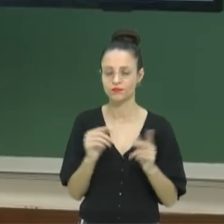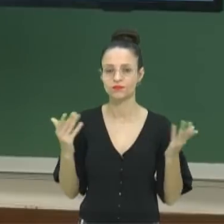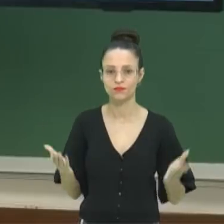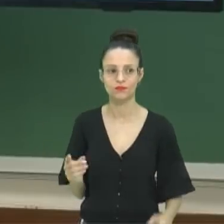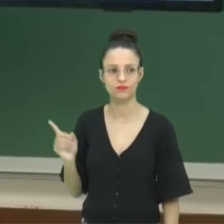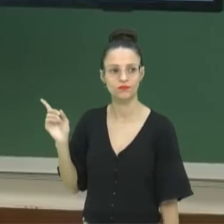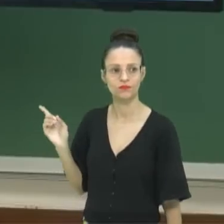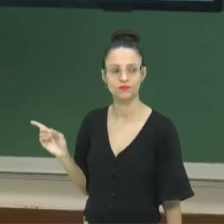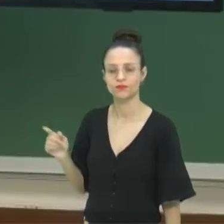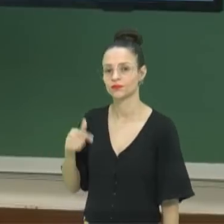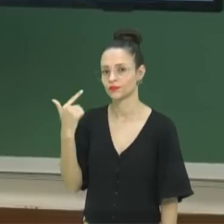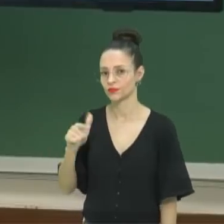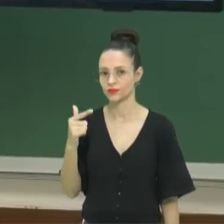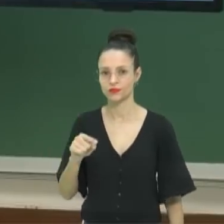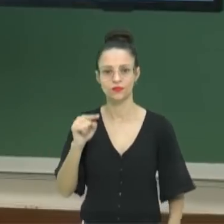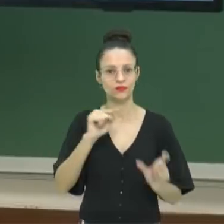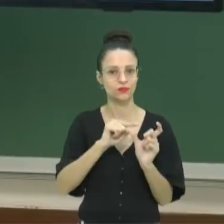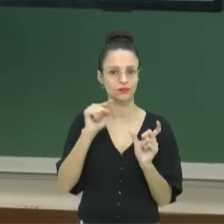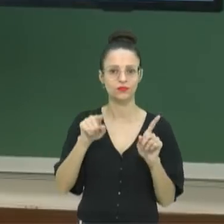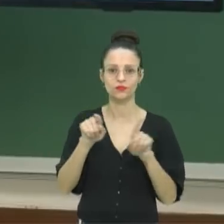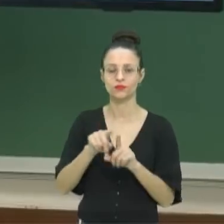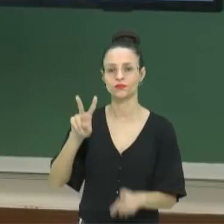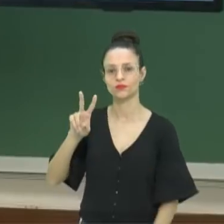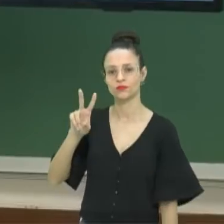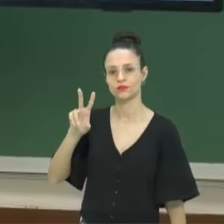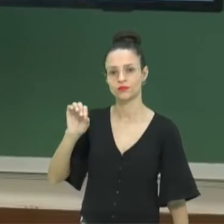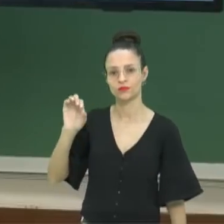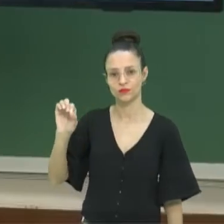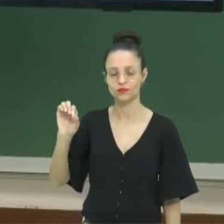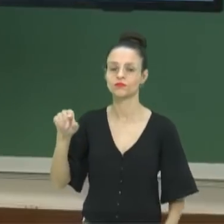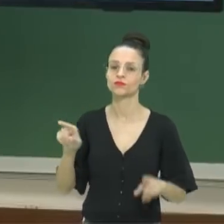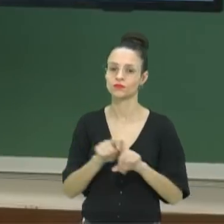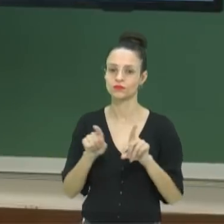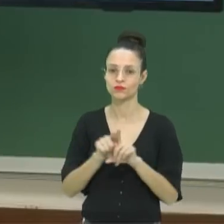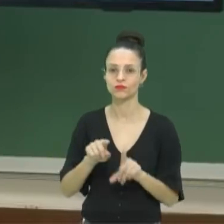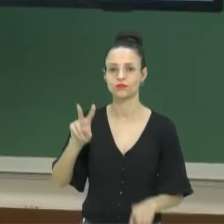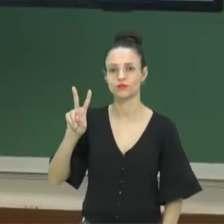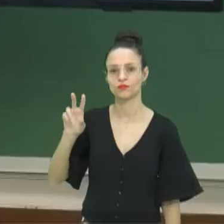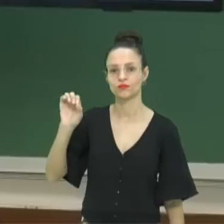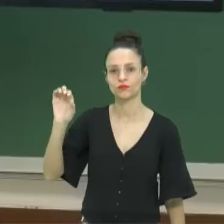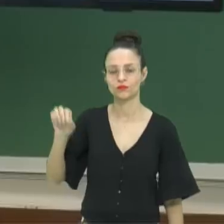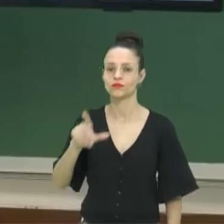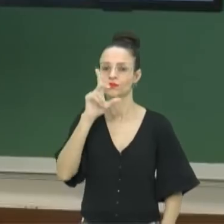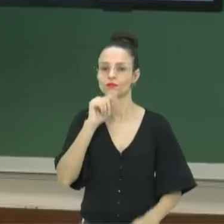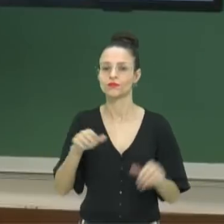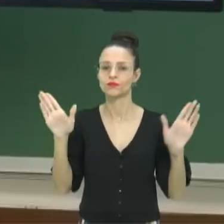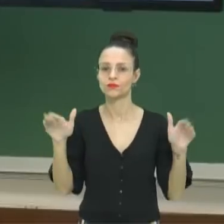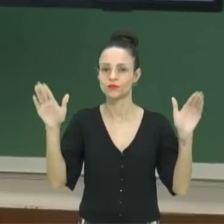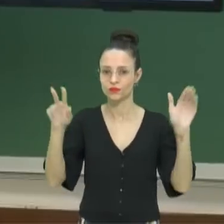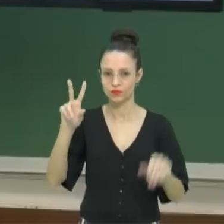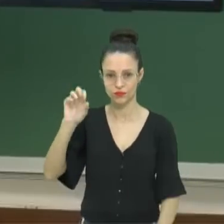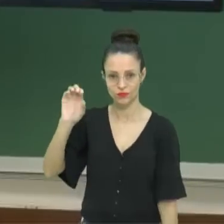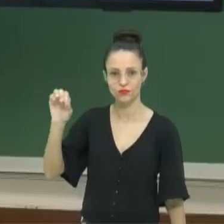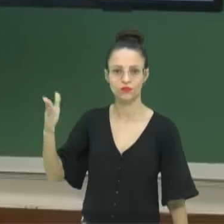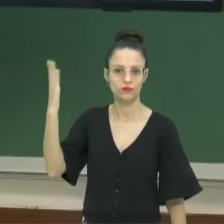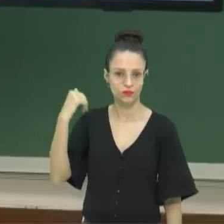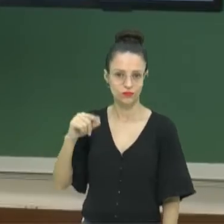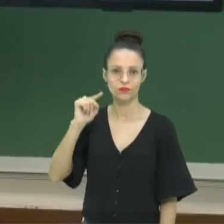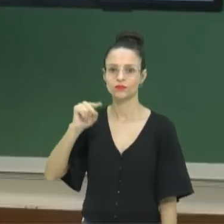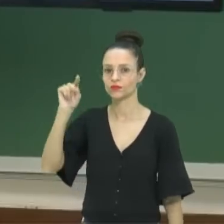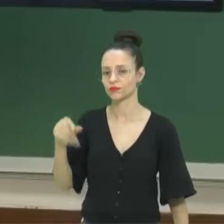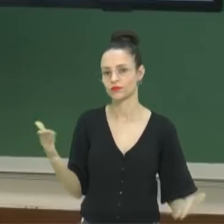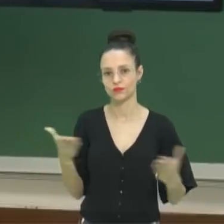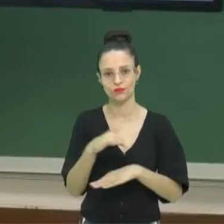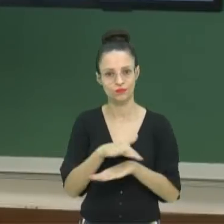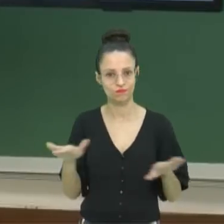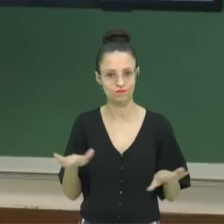aqui não tem acento, assim como voo, né? Ah, o voo do pássaro. Antes tinha acento o voo, agora não tem mais,